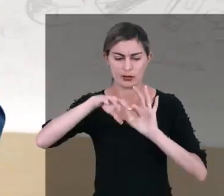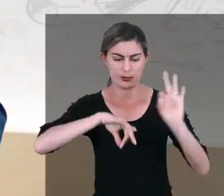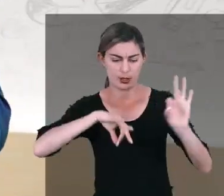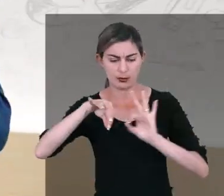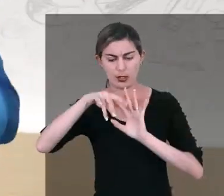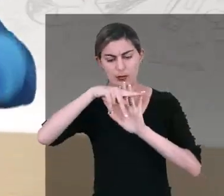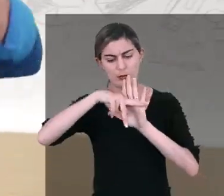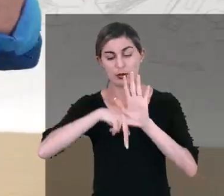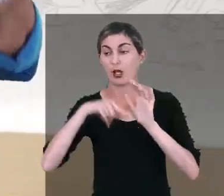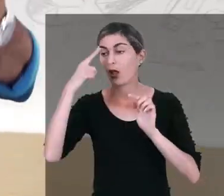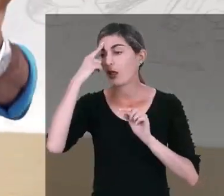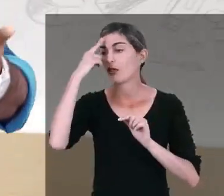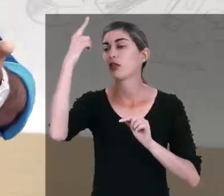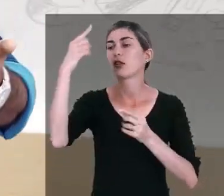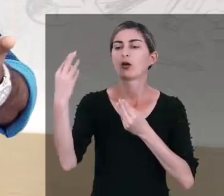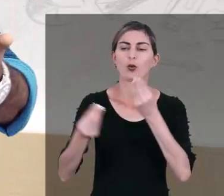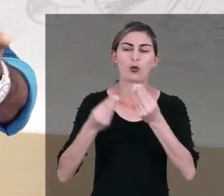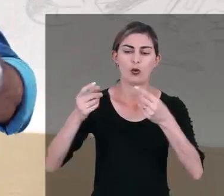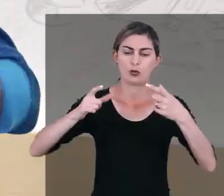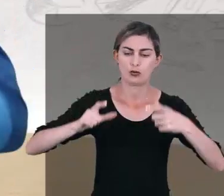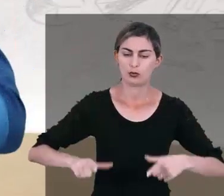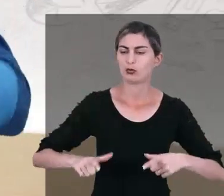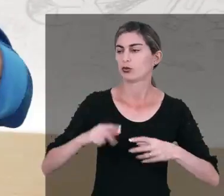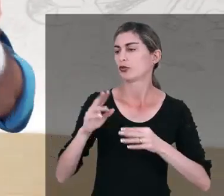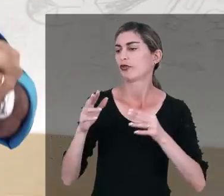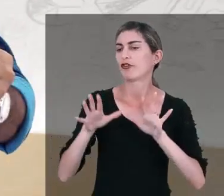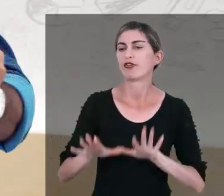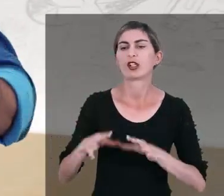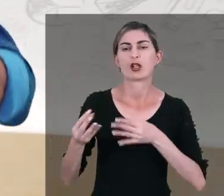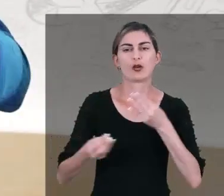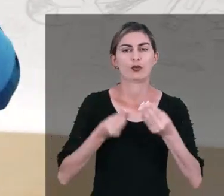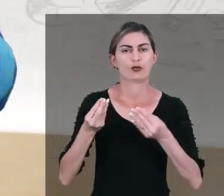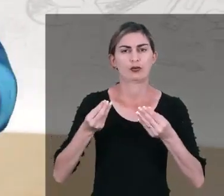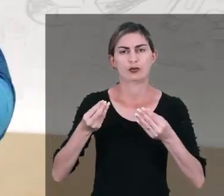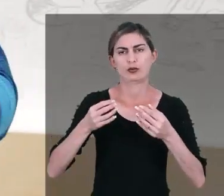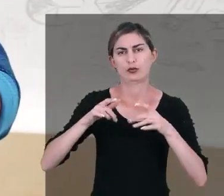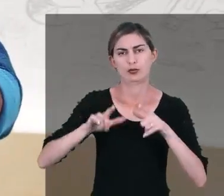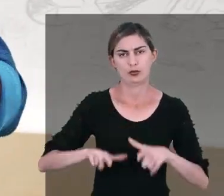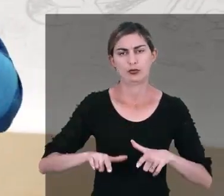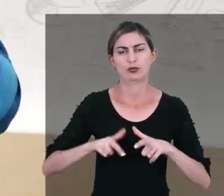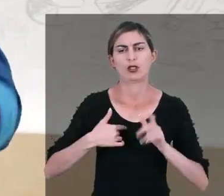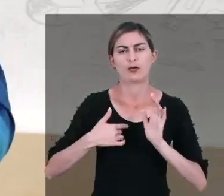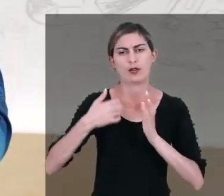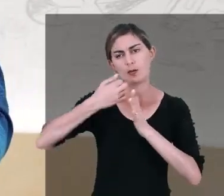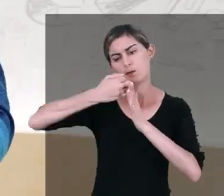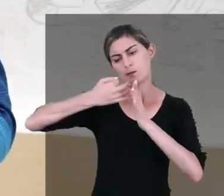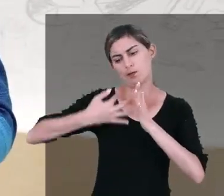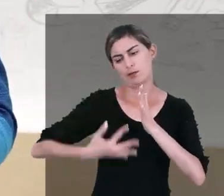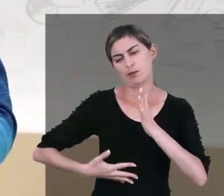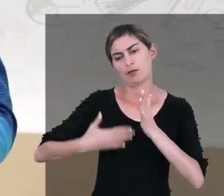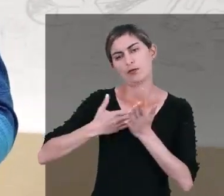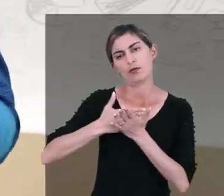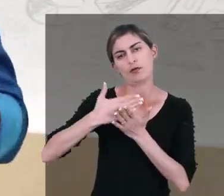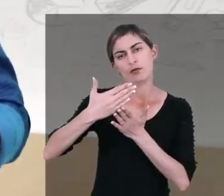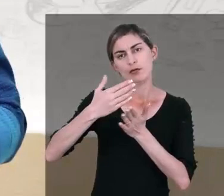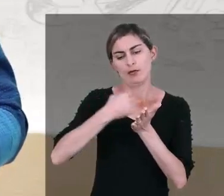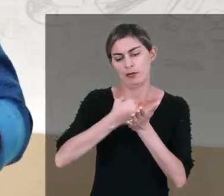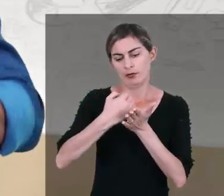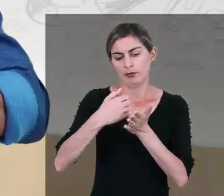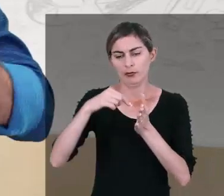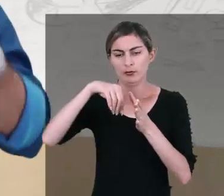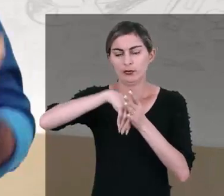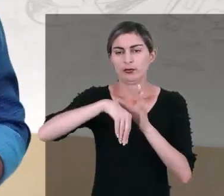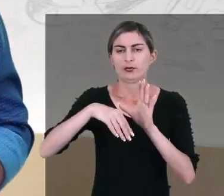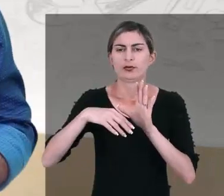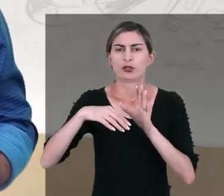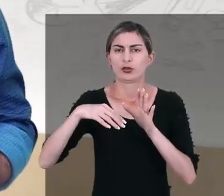elaboramos aqui uma ideia de espaço, e essa ideia de espaço vai ser descrita inicialmente, né,